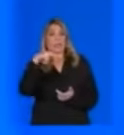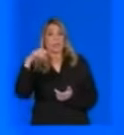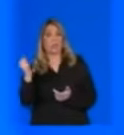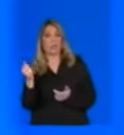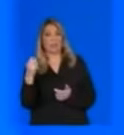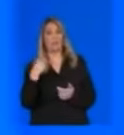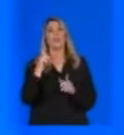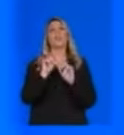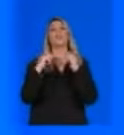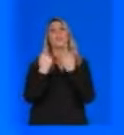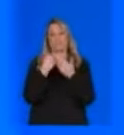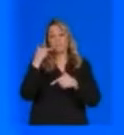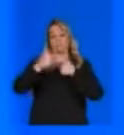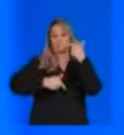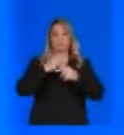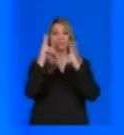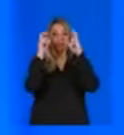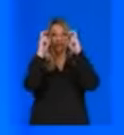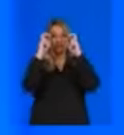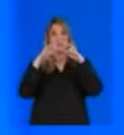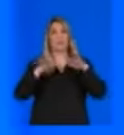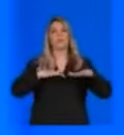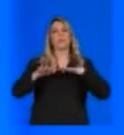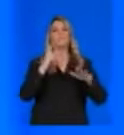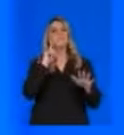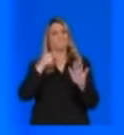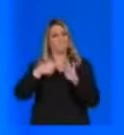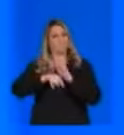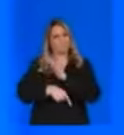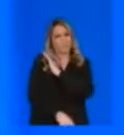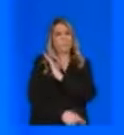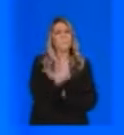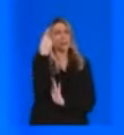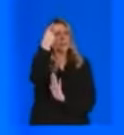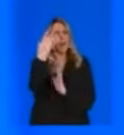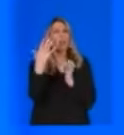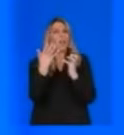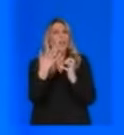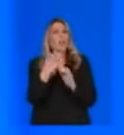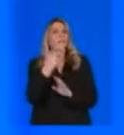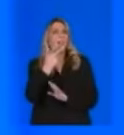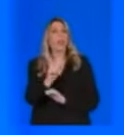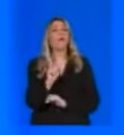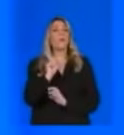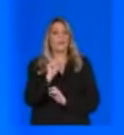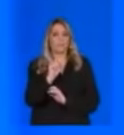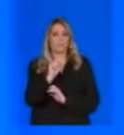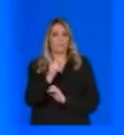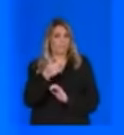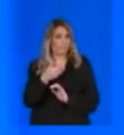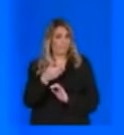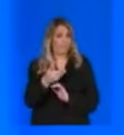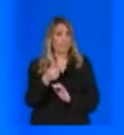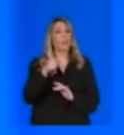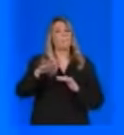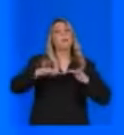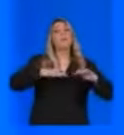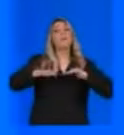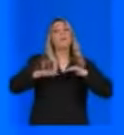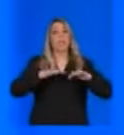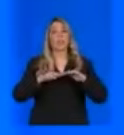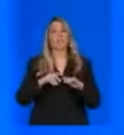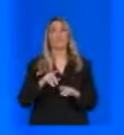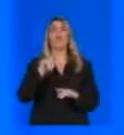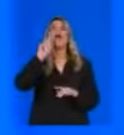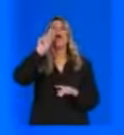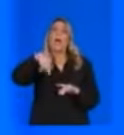trabalhar o tema de da mobilidade com profundidade primeiro primeiro queria dizer para você o seguinte a mobilidade urbana Talvez seja o